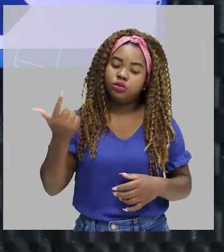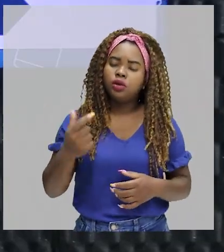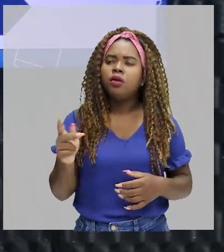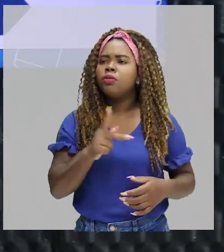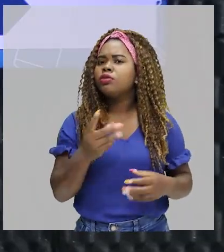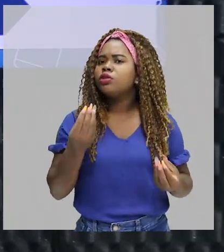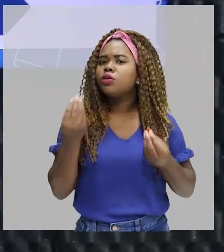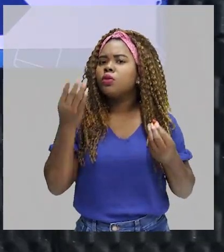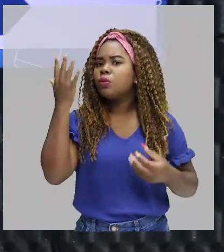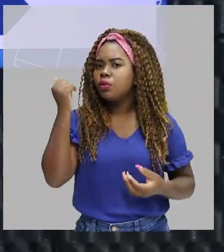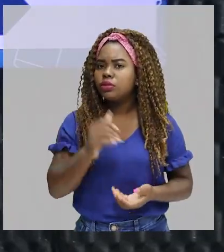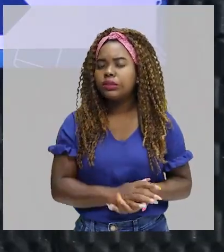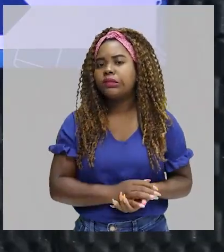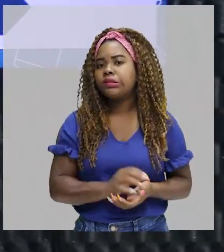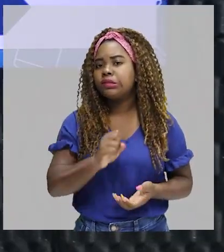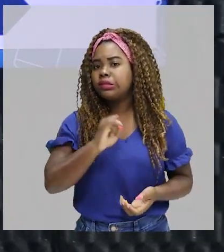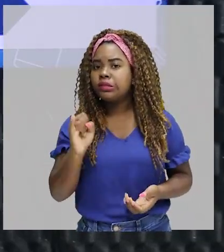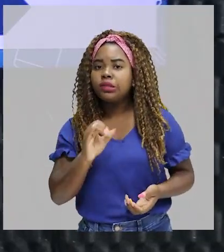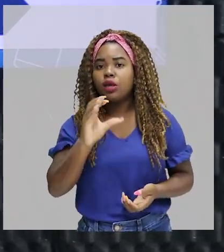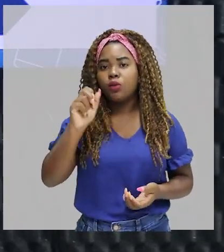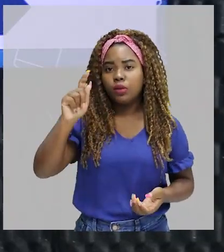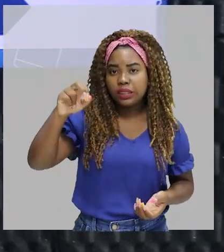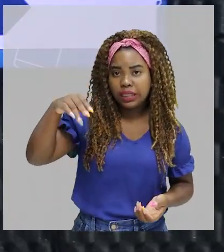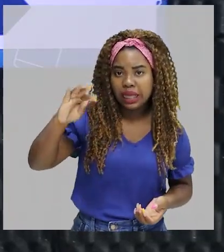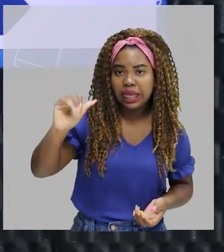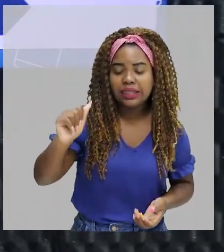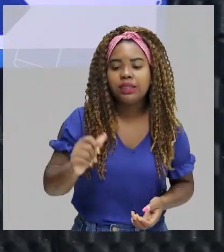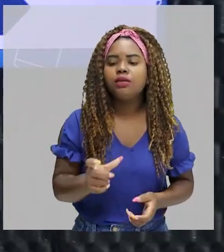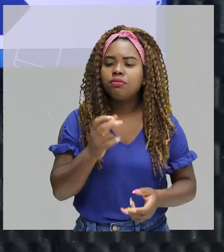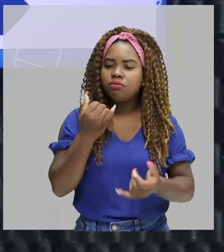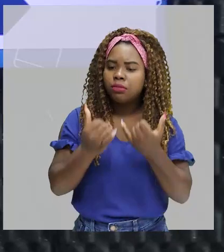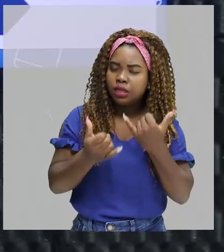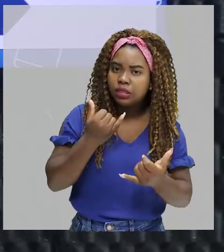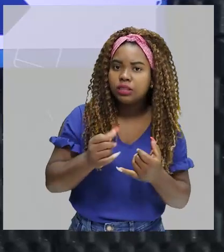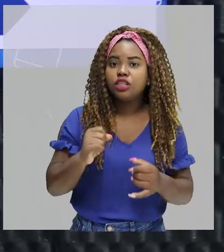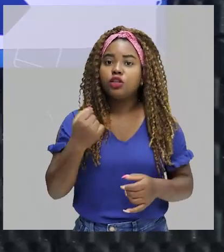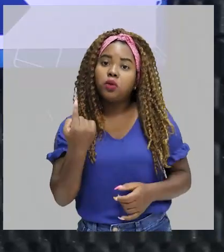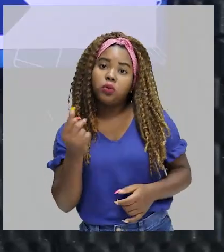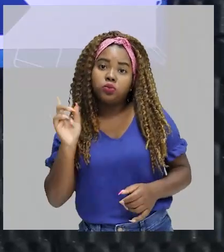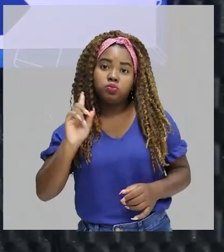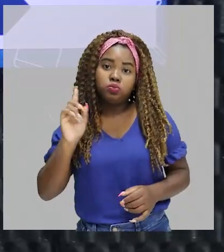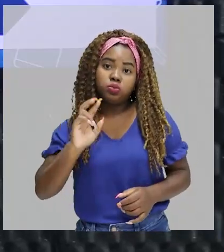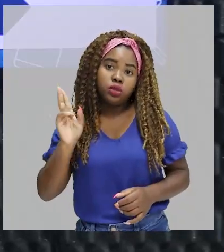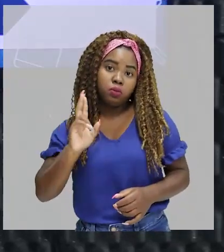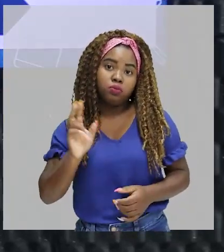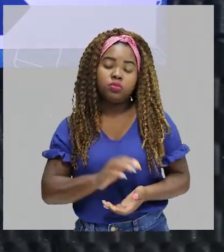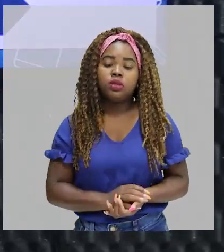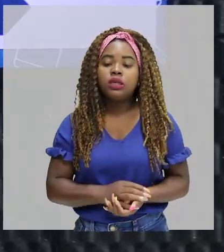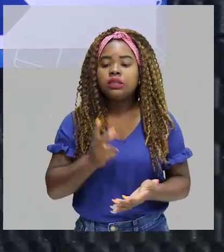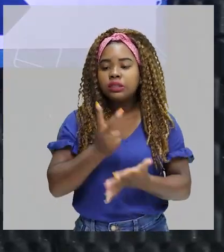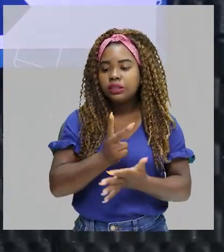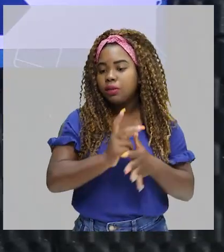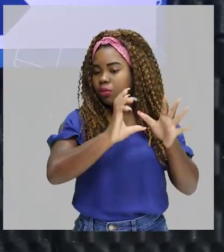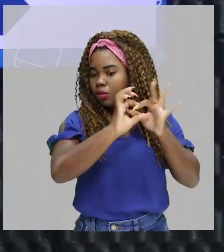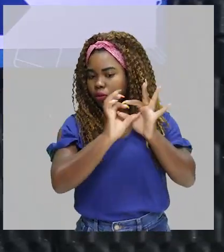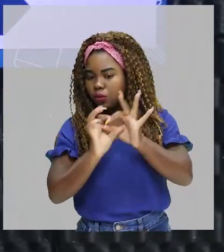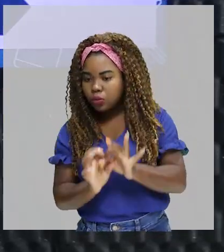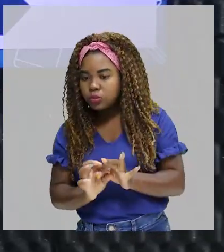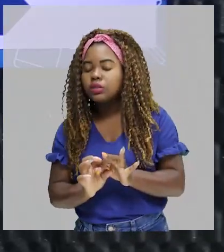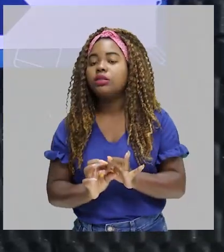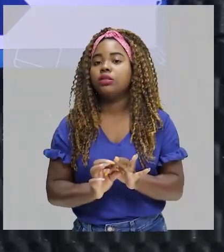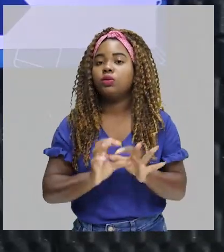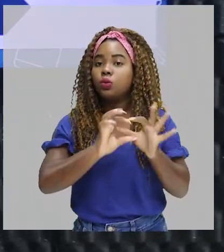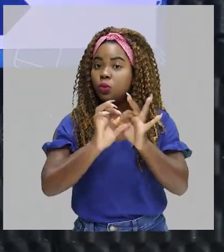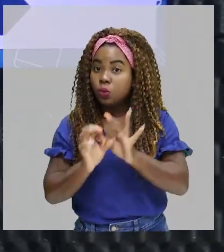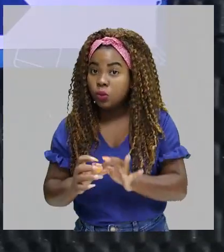então como é que eu vou saber se uma palavra é cognata ou não? Sempre pelo contexto, pessoal. É o contexto que vai te dar a ideia se